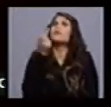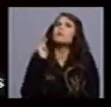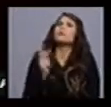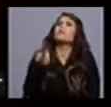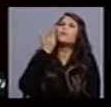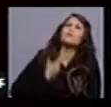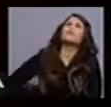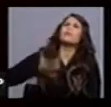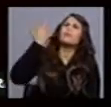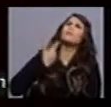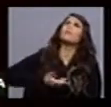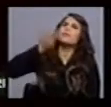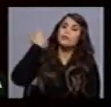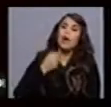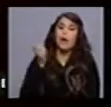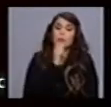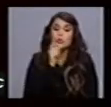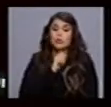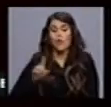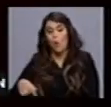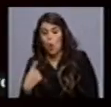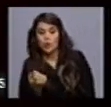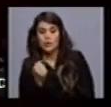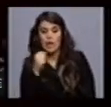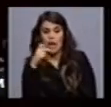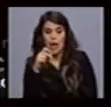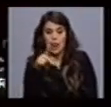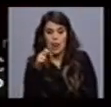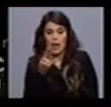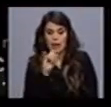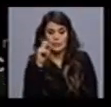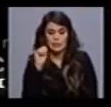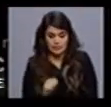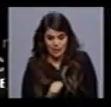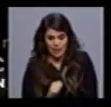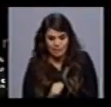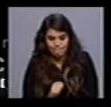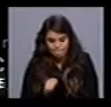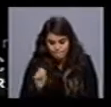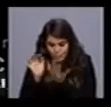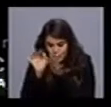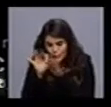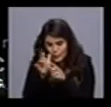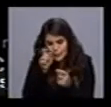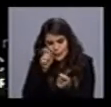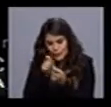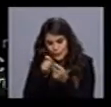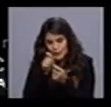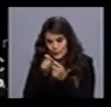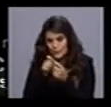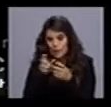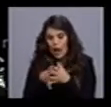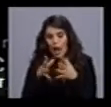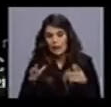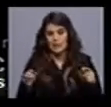anos, provavelmente um outro enxame de galáxias, um enxame muito mais pequenino, aproximou-se precisamente deste grande enxame